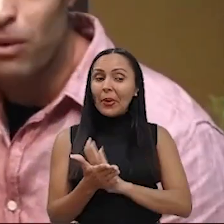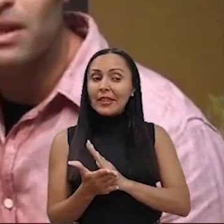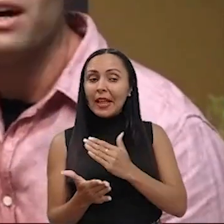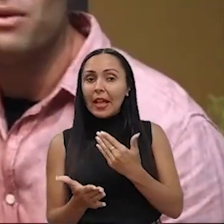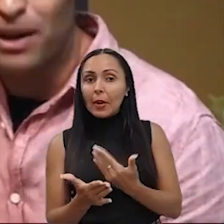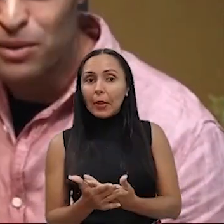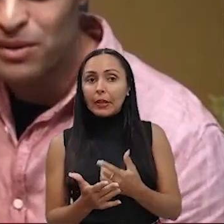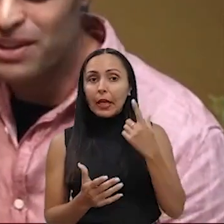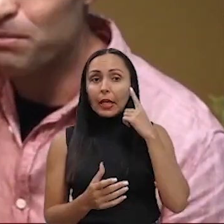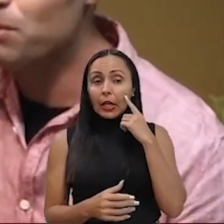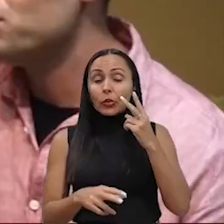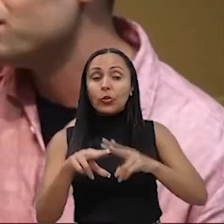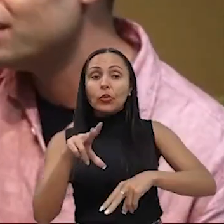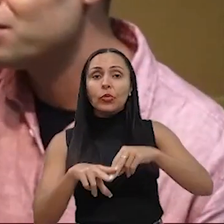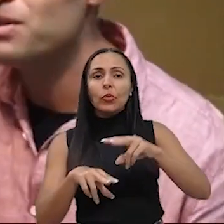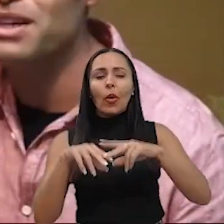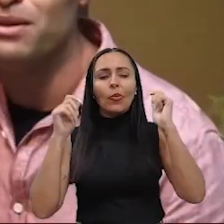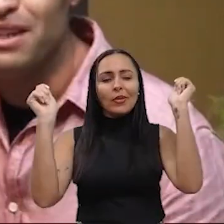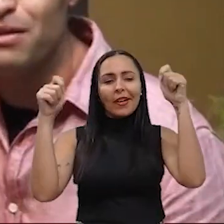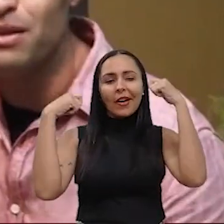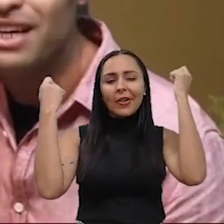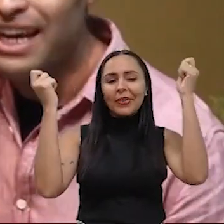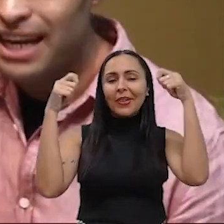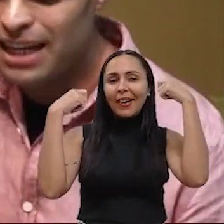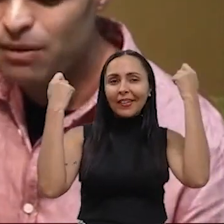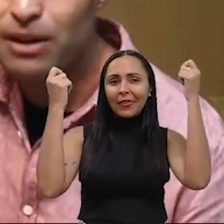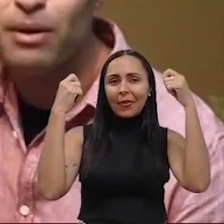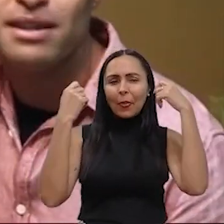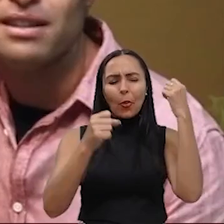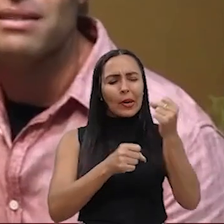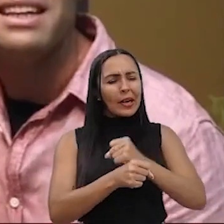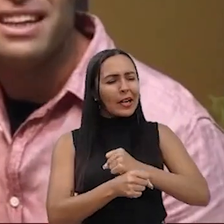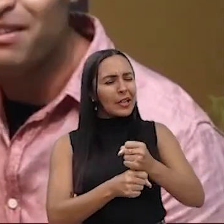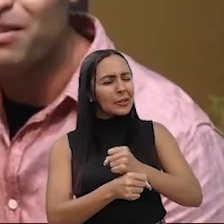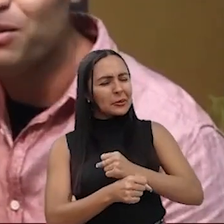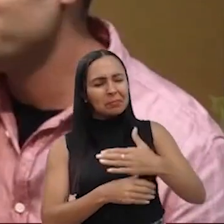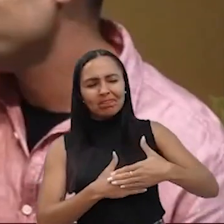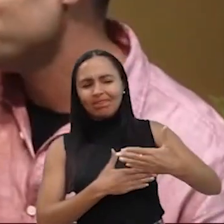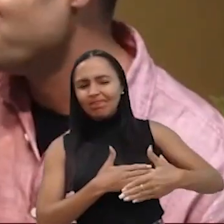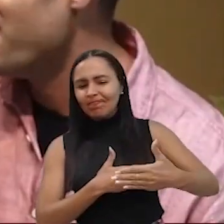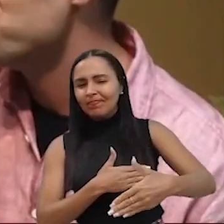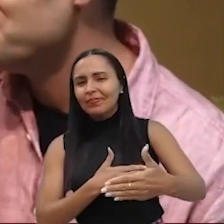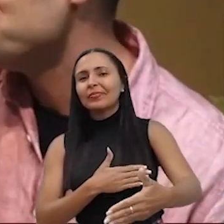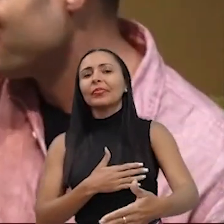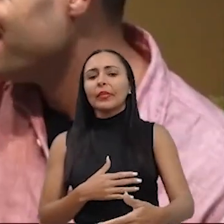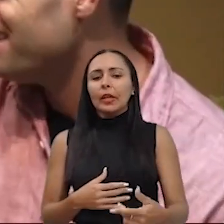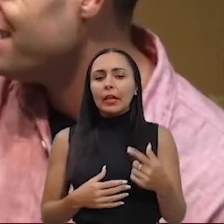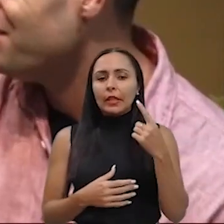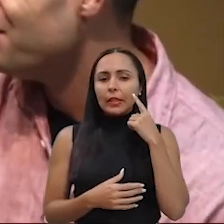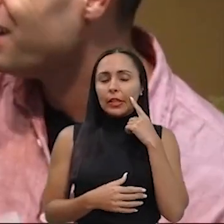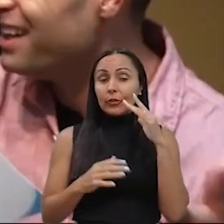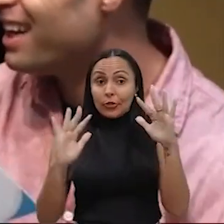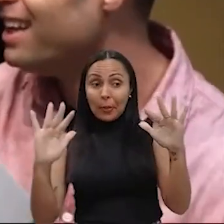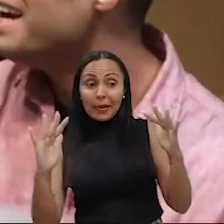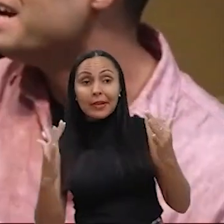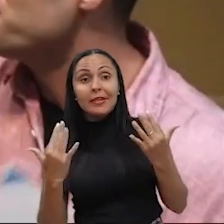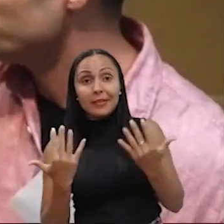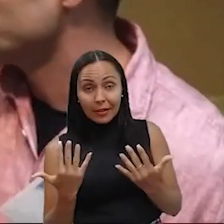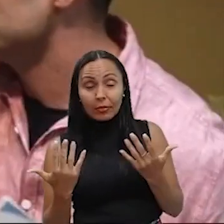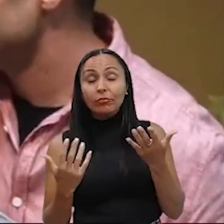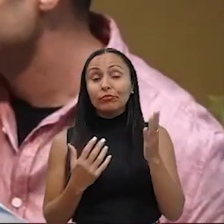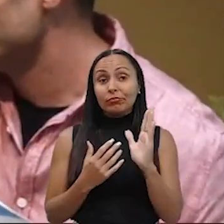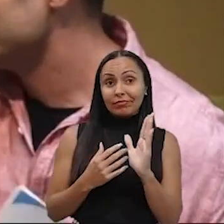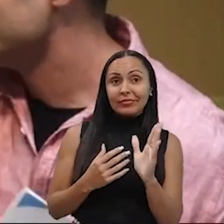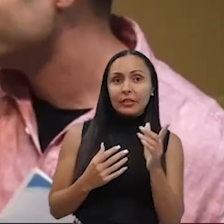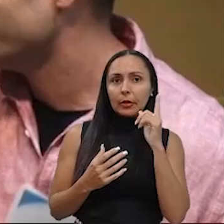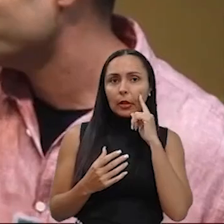São João de Caruaru, né, por muitos anos consecutivos, e uma atuação incrível que chama realmente bastante atenção. Eu já queria aqui, não é porque eu